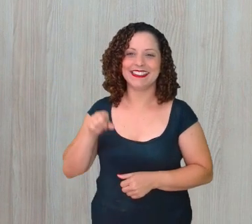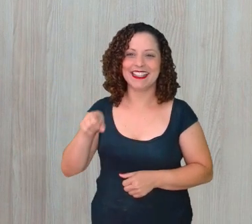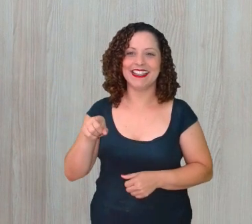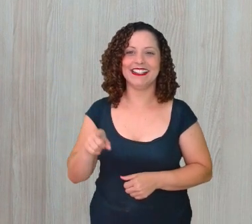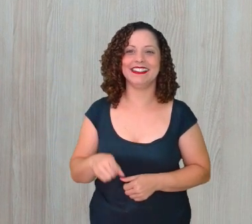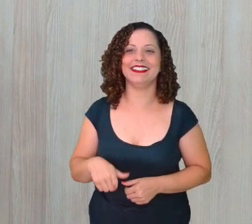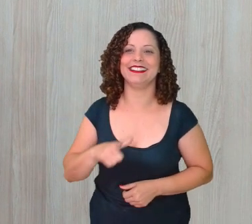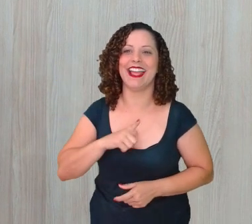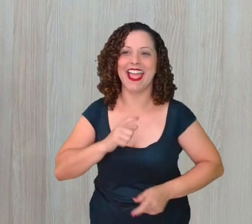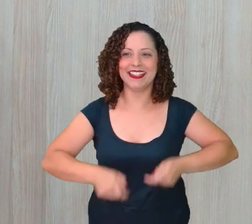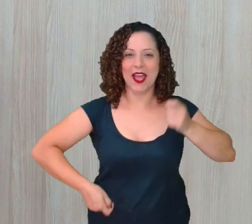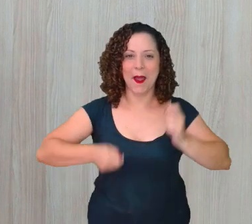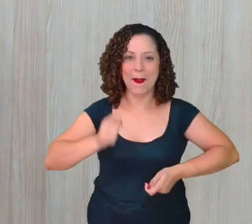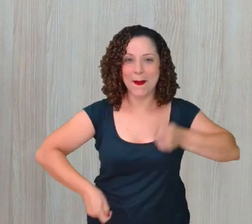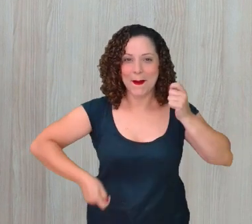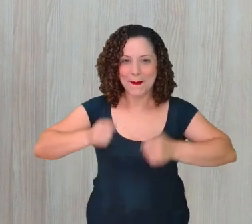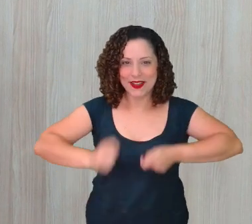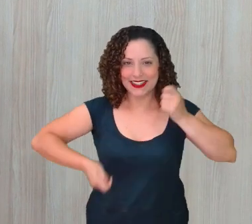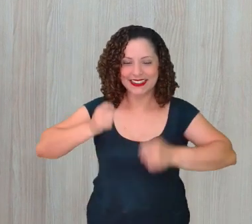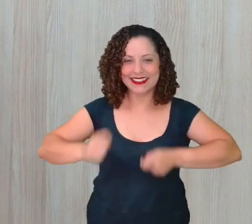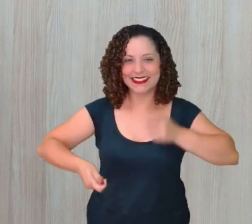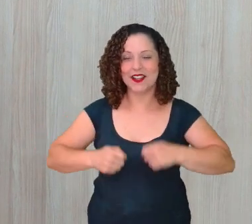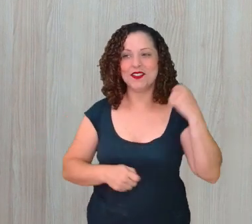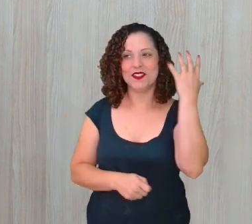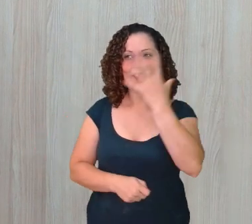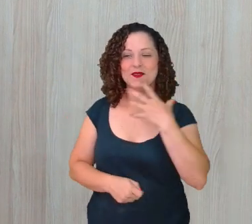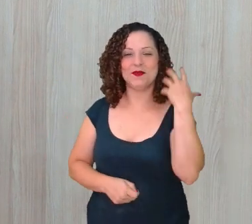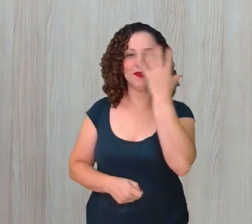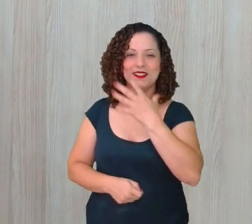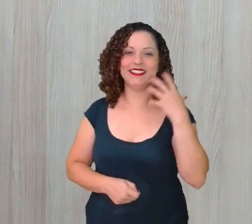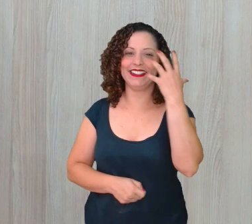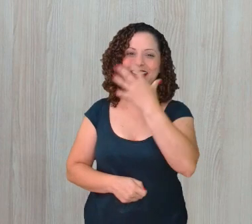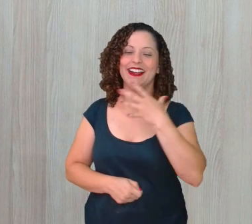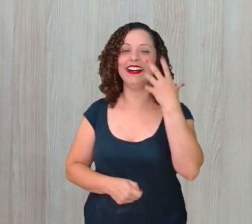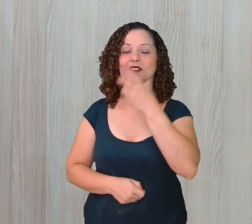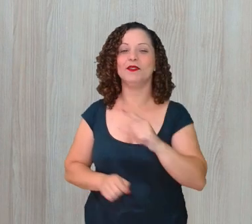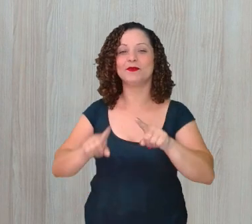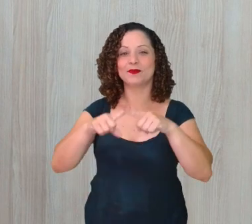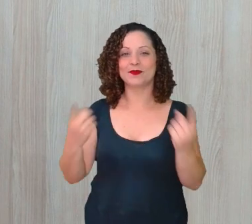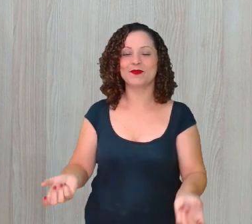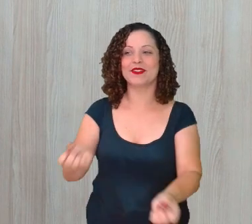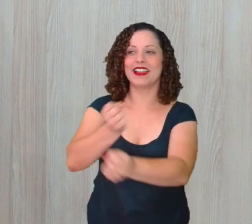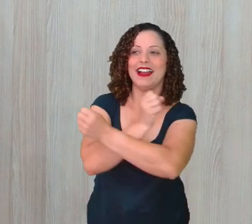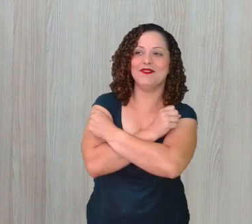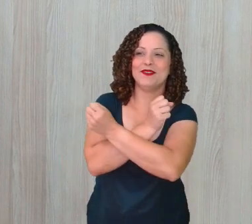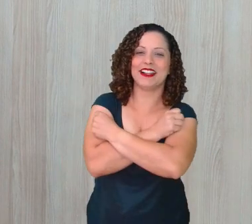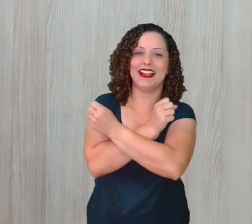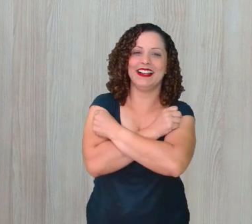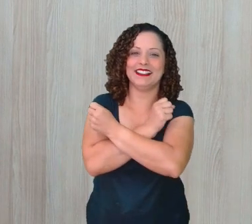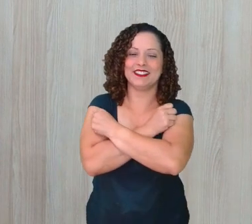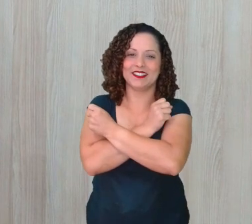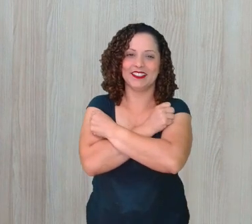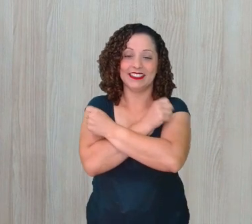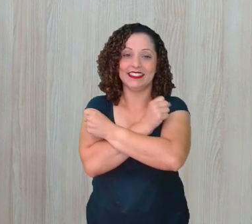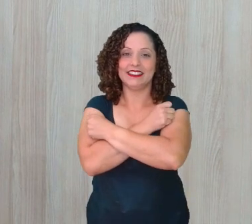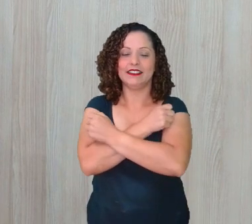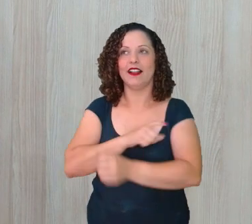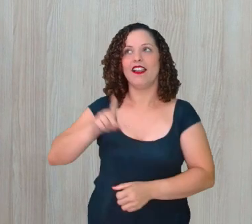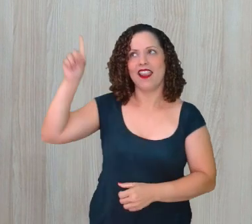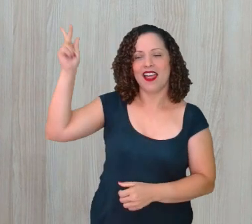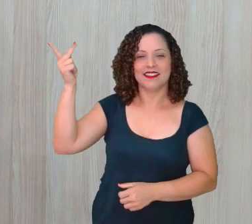parte da nova banda, que é Diante do Trono, né? Mas graças a Deus, mandar um abraço, cobraram a gente um abraço lá de